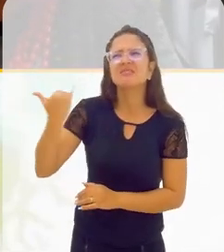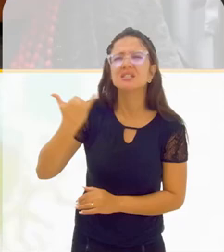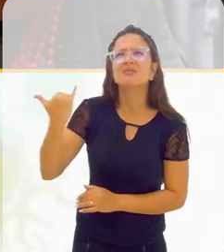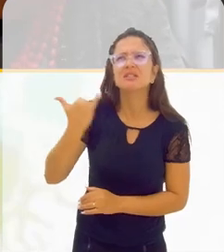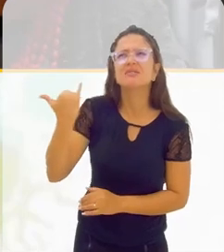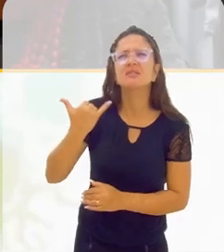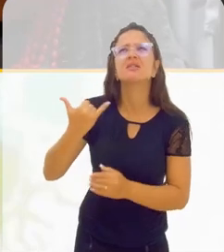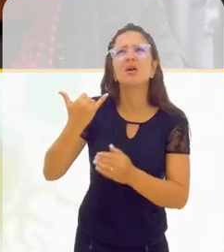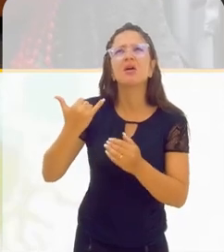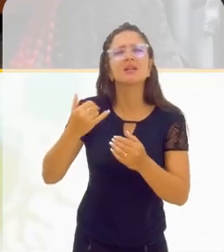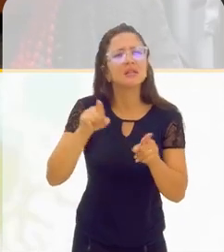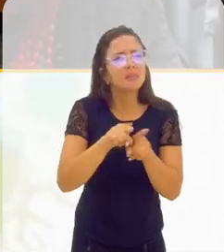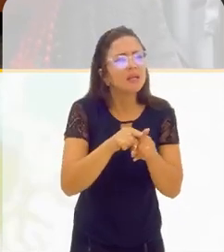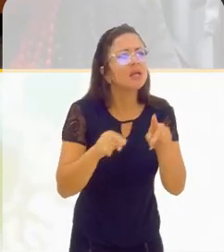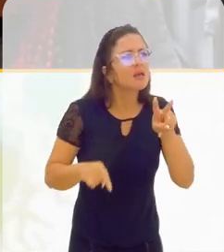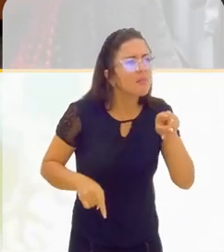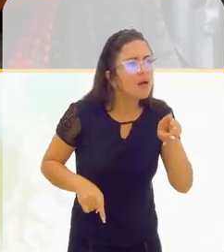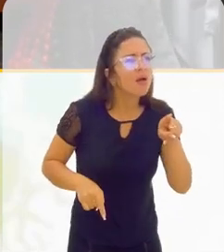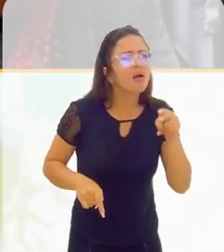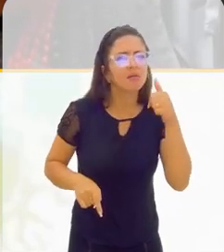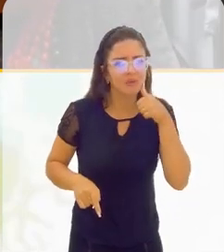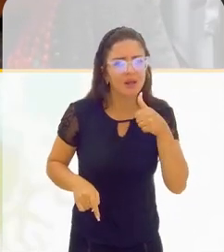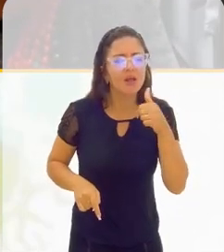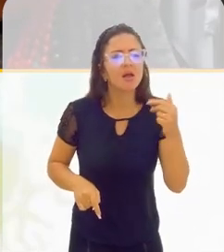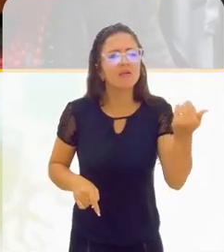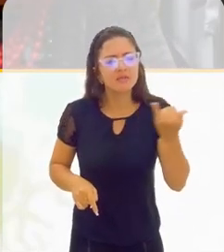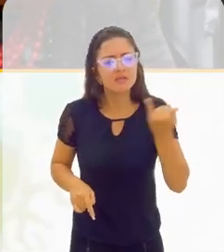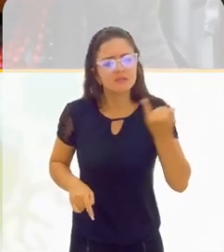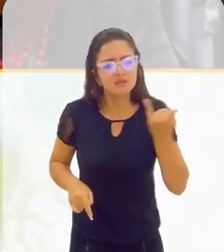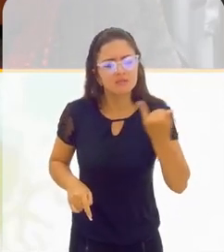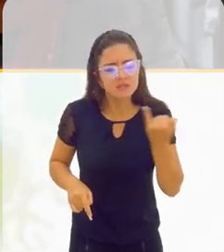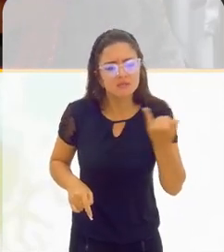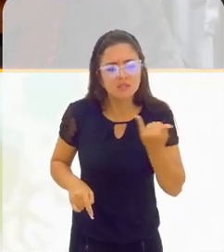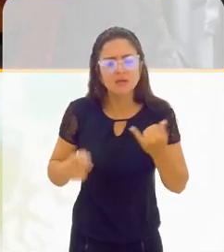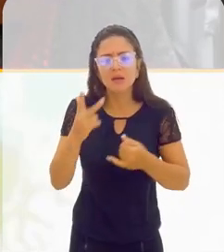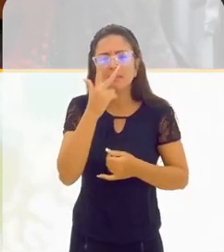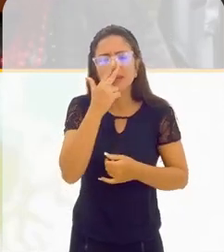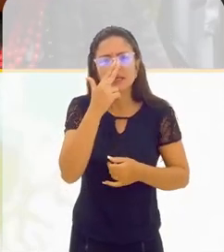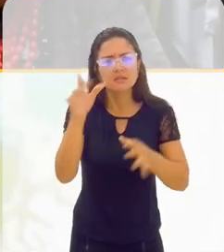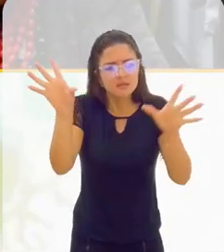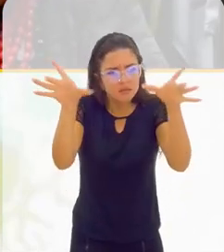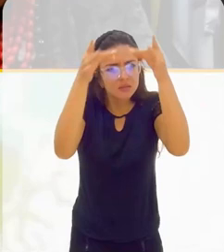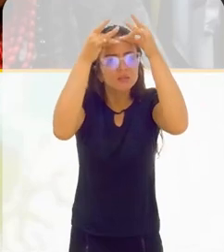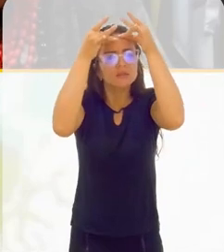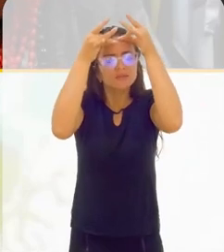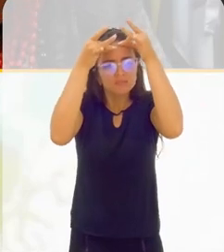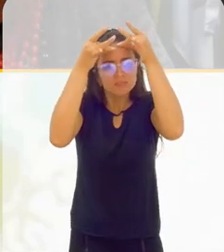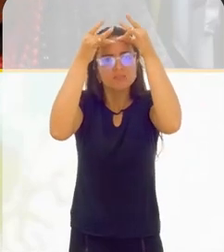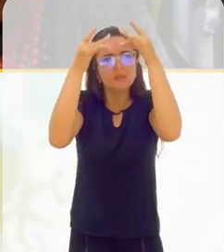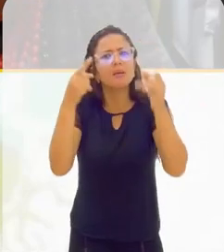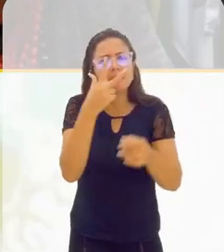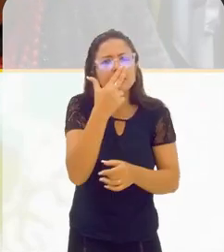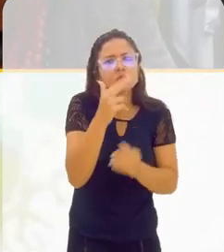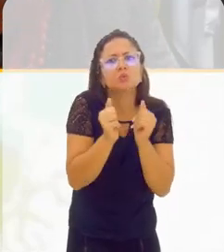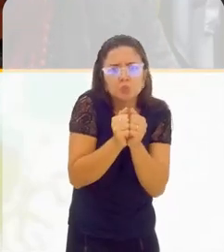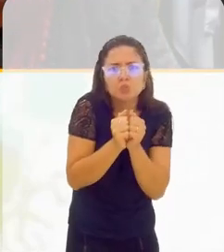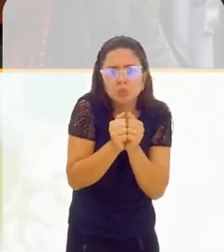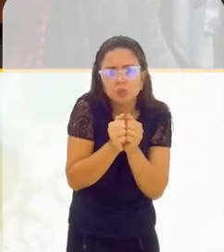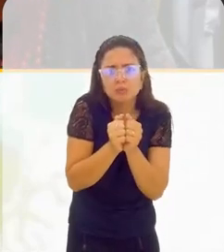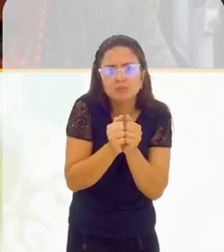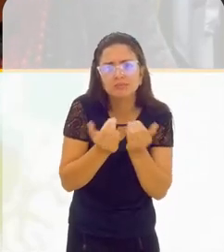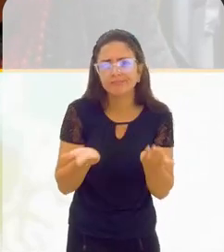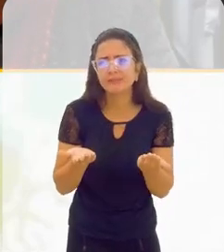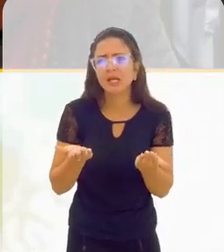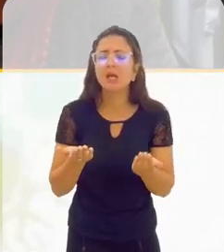inteira minha irmã não sei o quê É como se eles estivesse ainda comigo não estão ao vivo né então a morte é muito